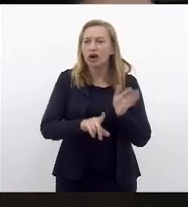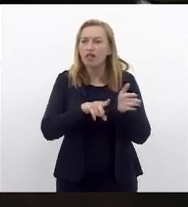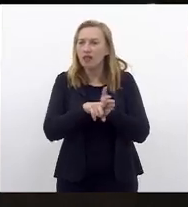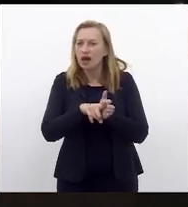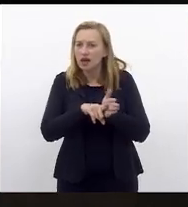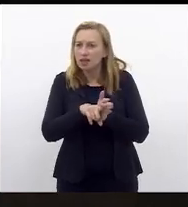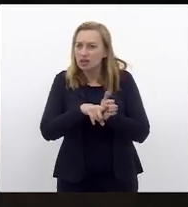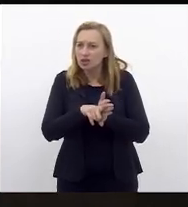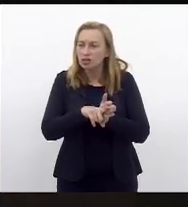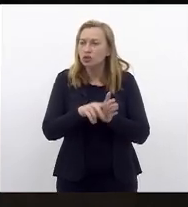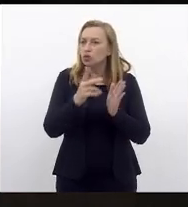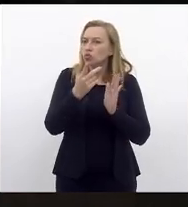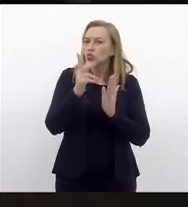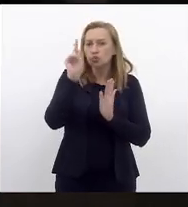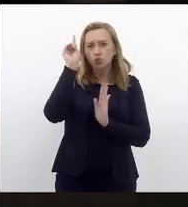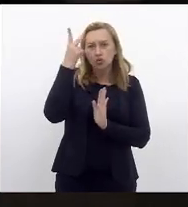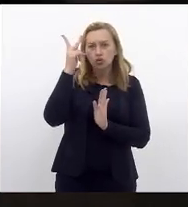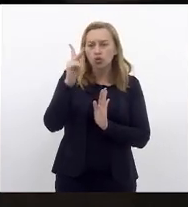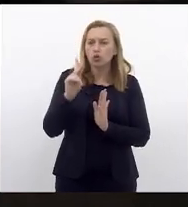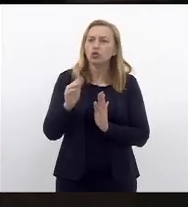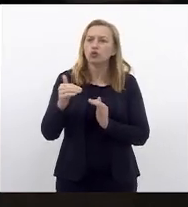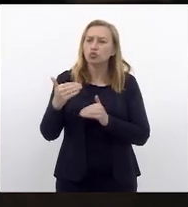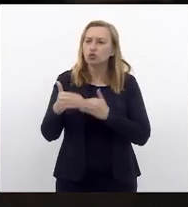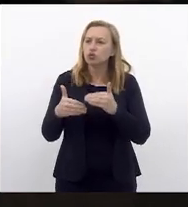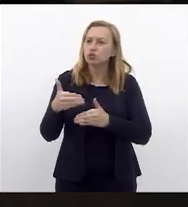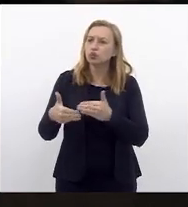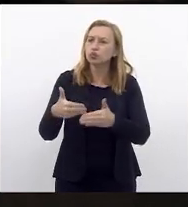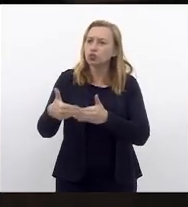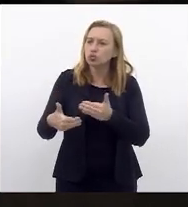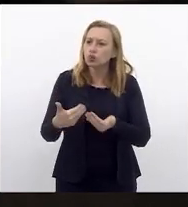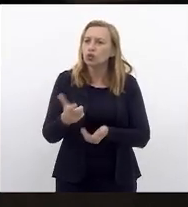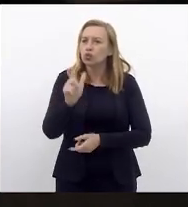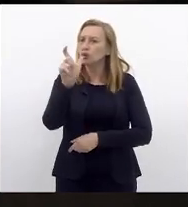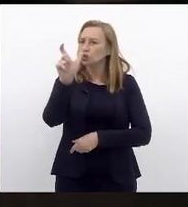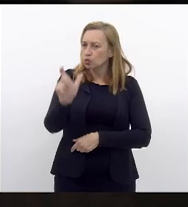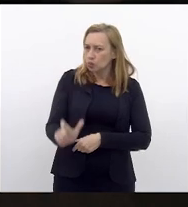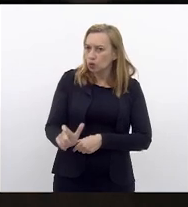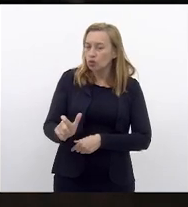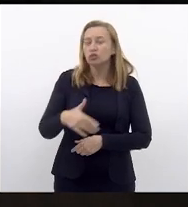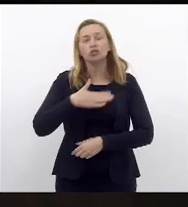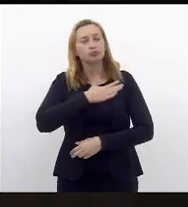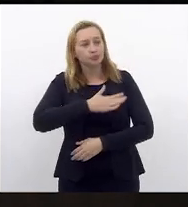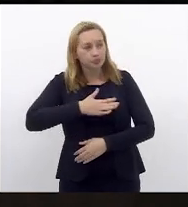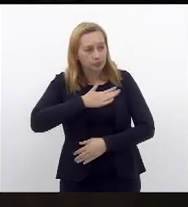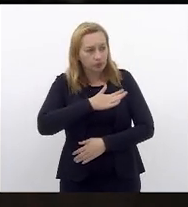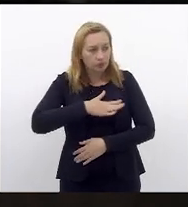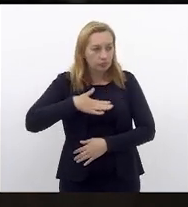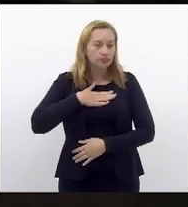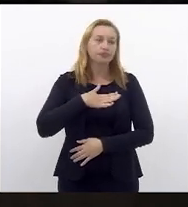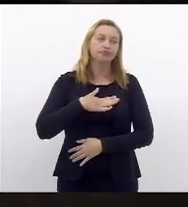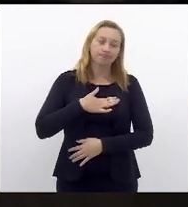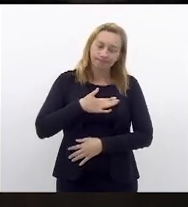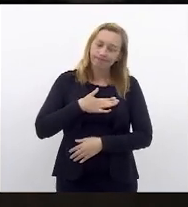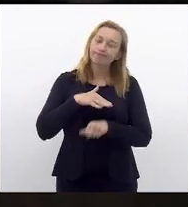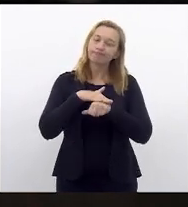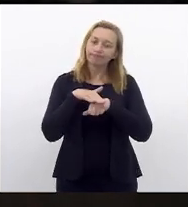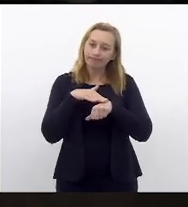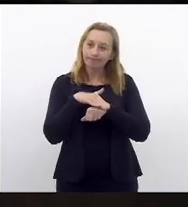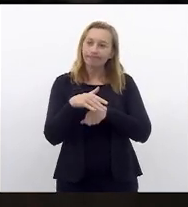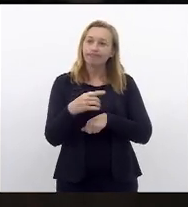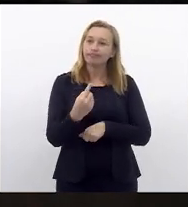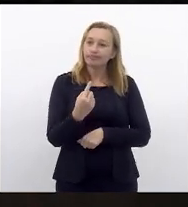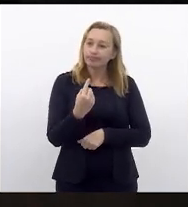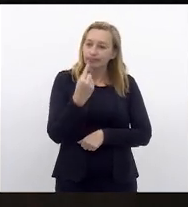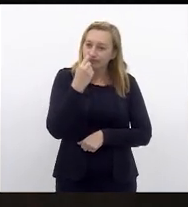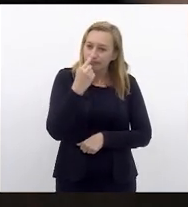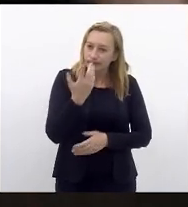analisei o histórico do candidato, mas gostaria de ter conversado pessoalmente